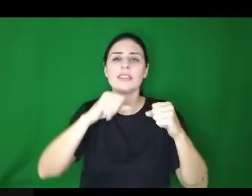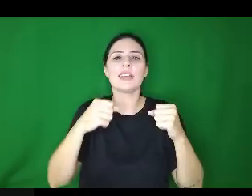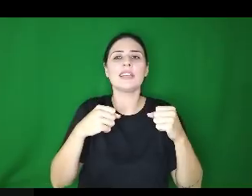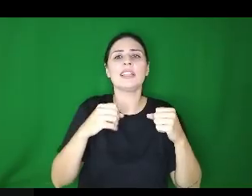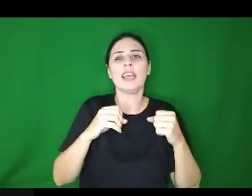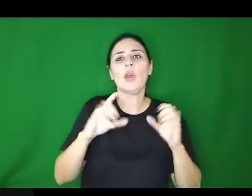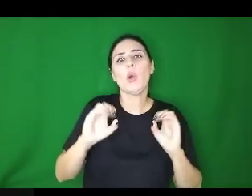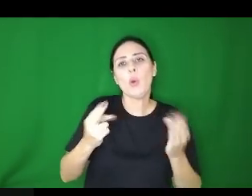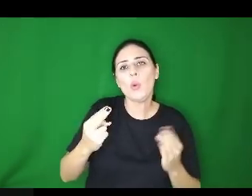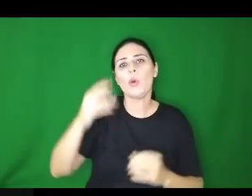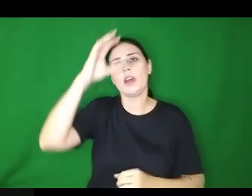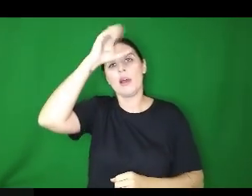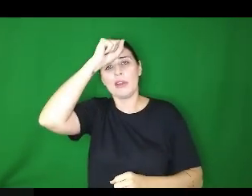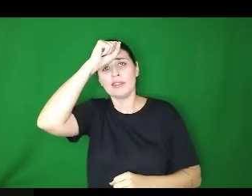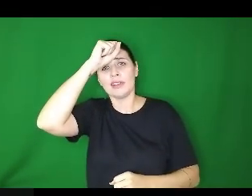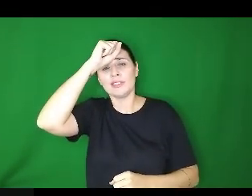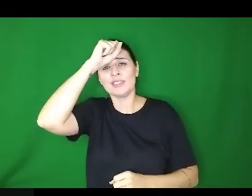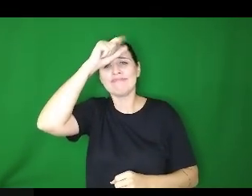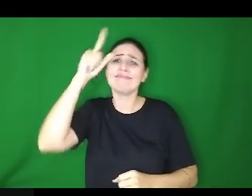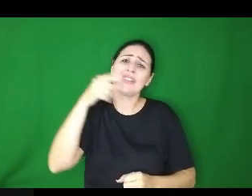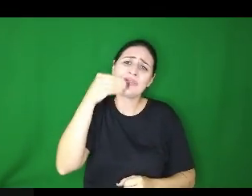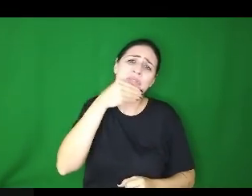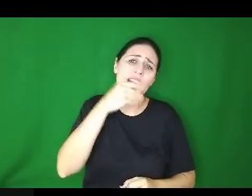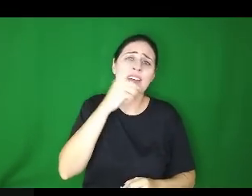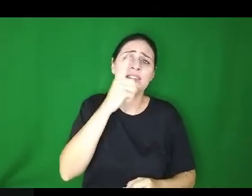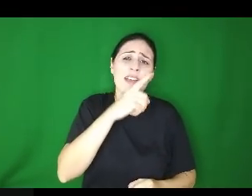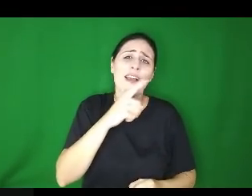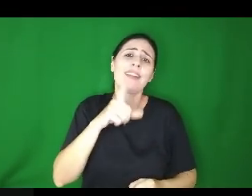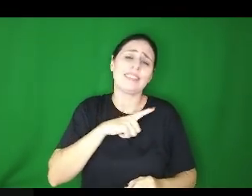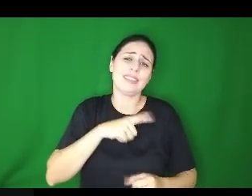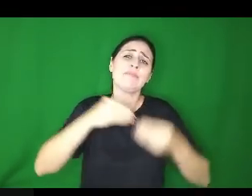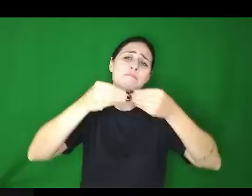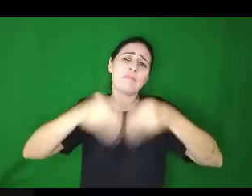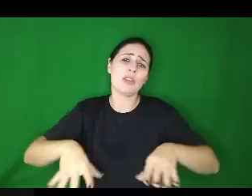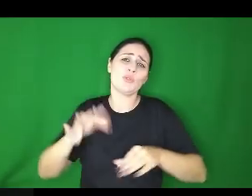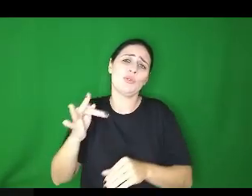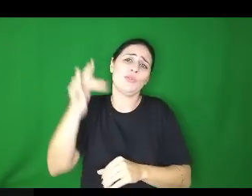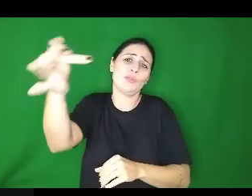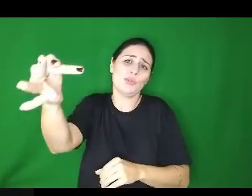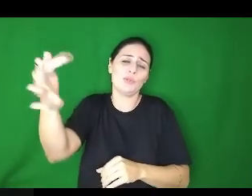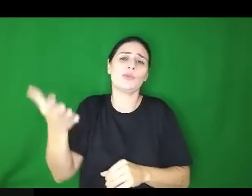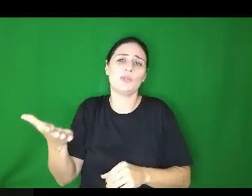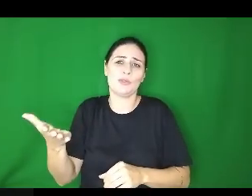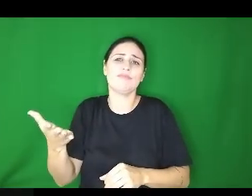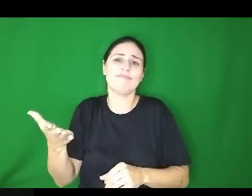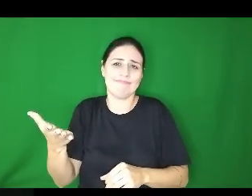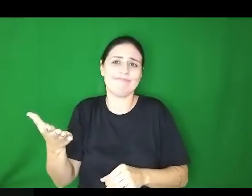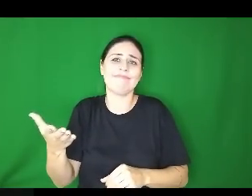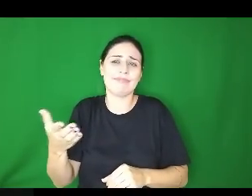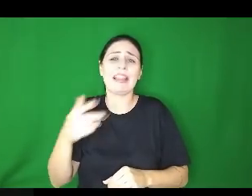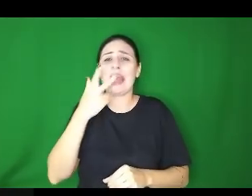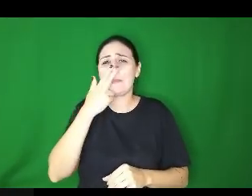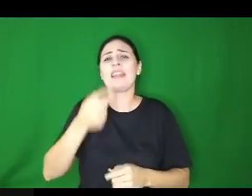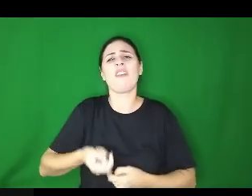porta de acesso a eles, que é a linguagem escrita. Então, a criança, né, e o problema maior é que a criança dos